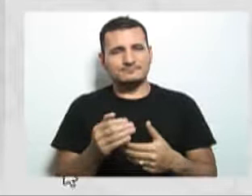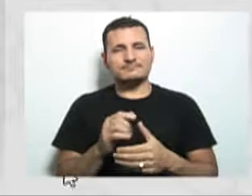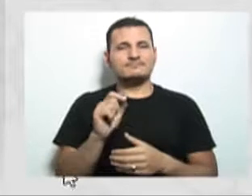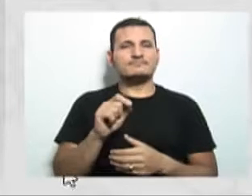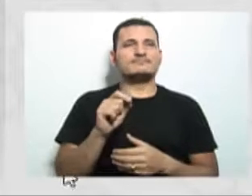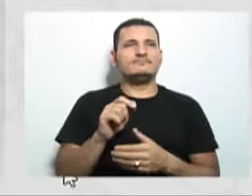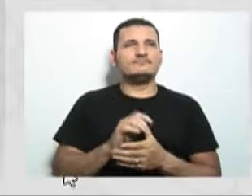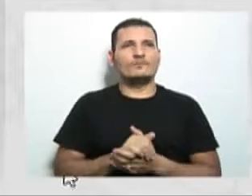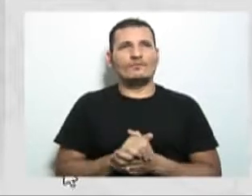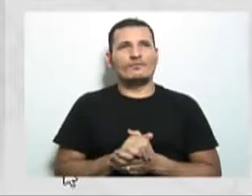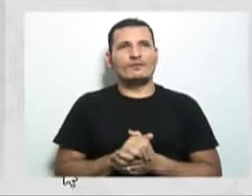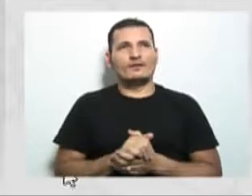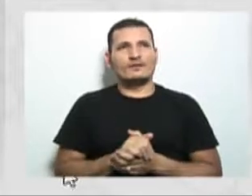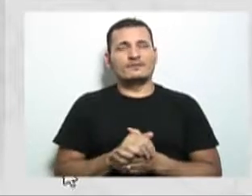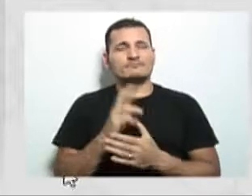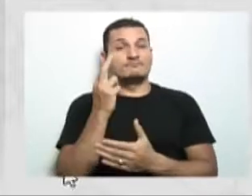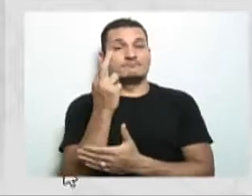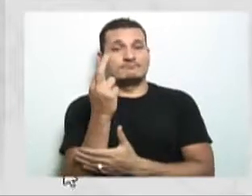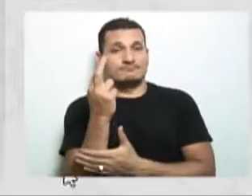tornar, né, de tomar